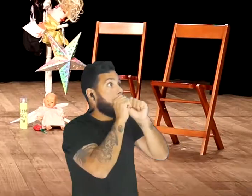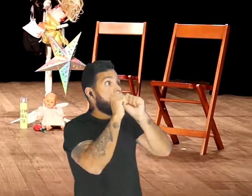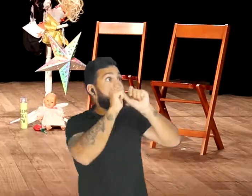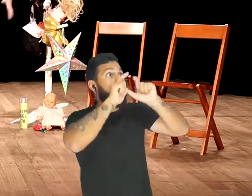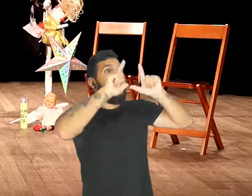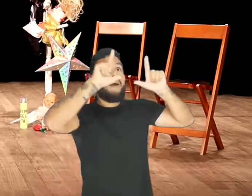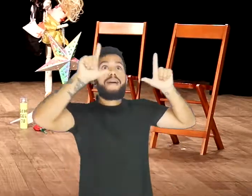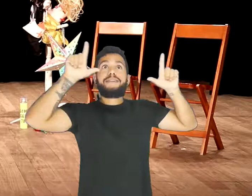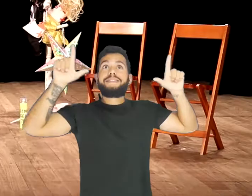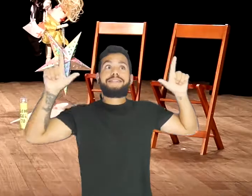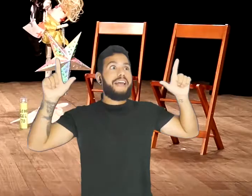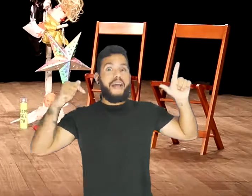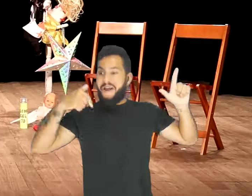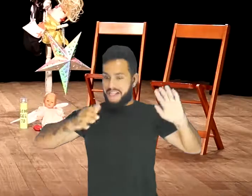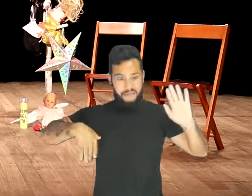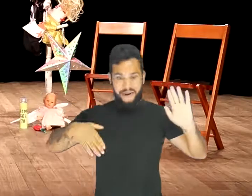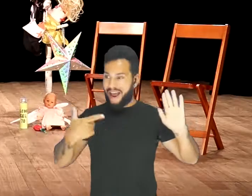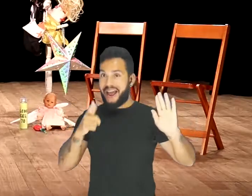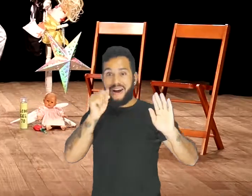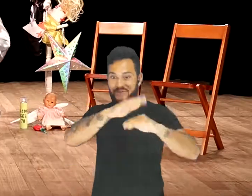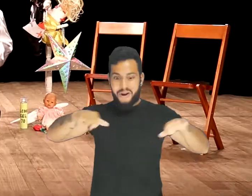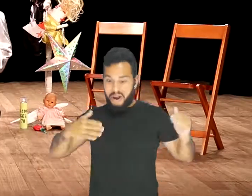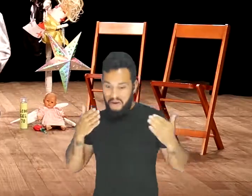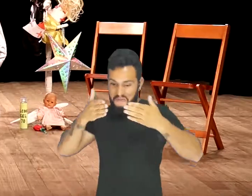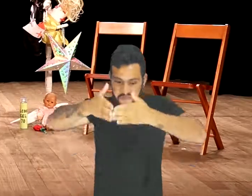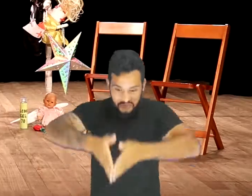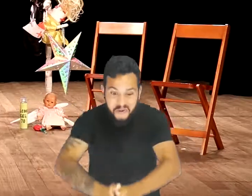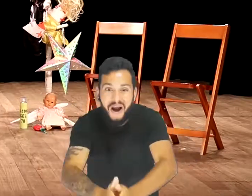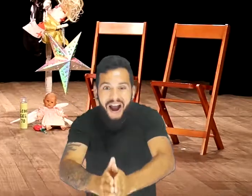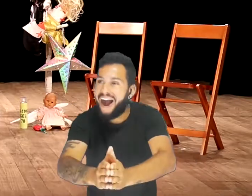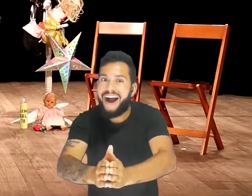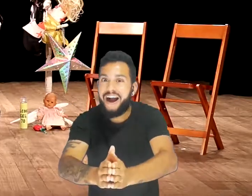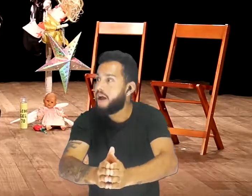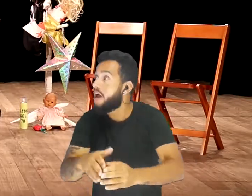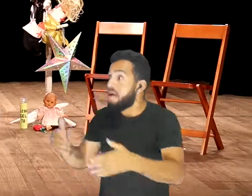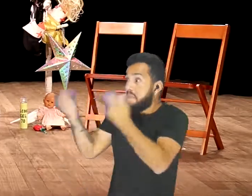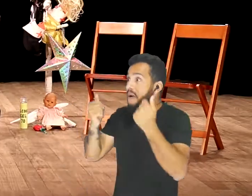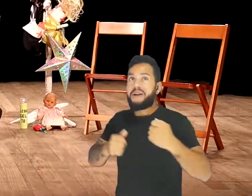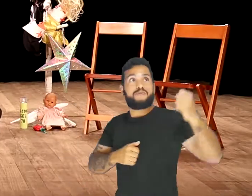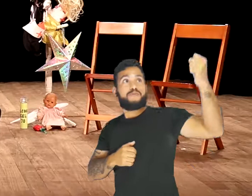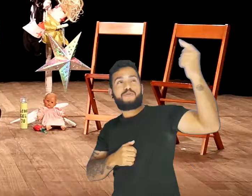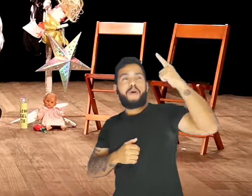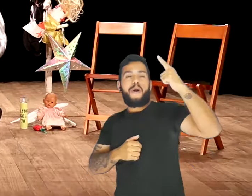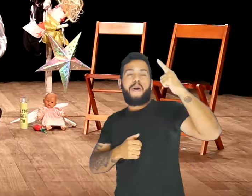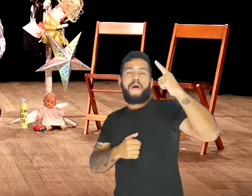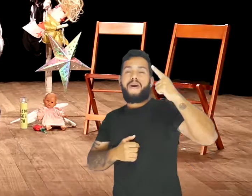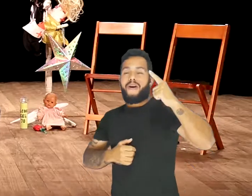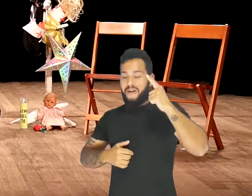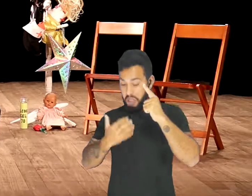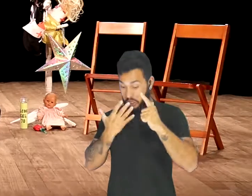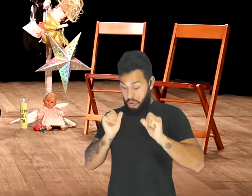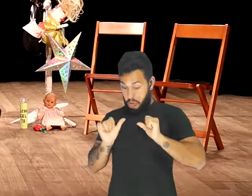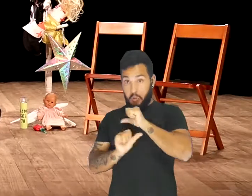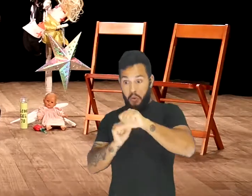Amanheceu aqui na praia e eu tomando banho de mar. Bora tomar um sol, pegar